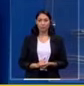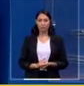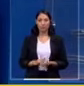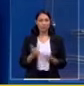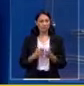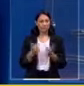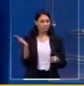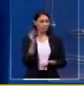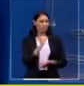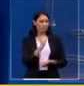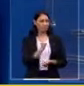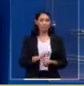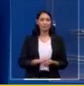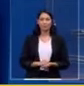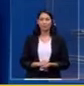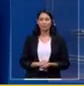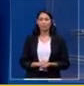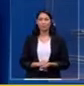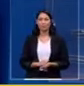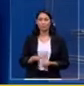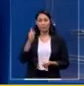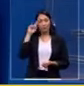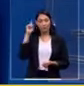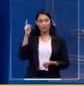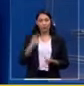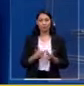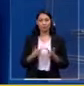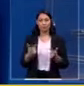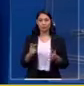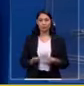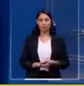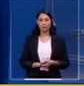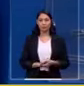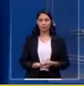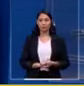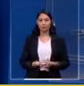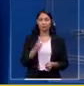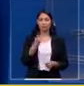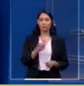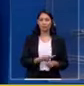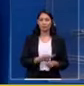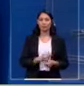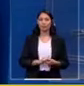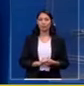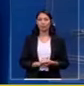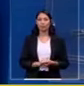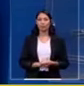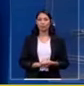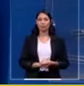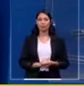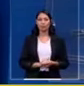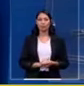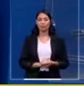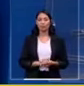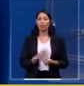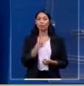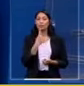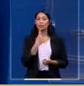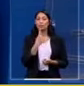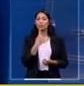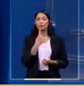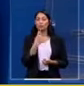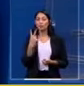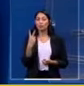Vem sorte, você no dia de sorte já ganha a partir de 4 acertos, bola vermelha número 21,